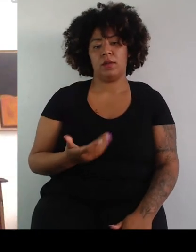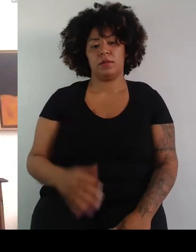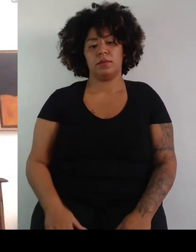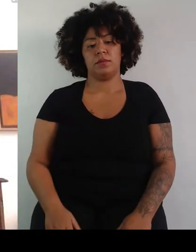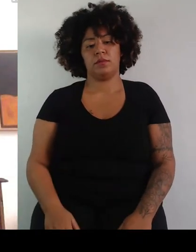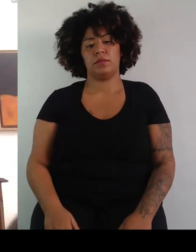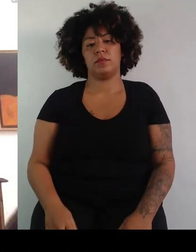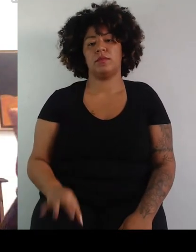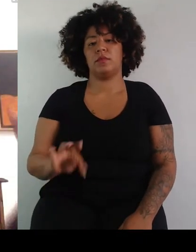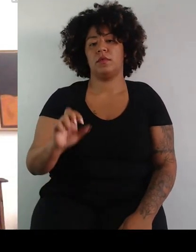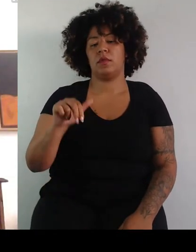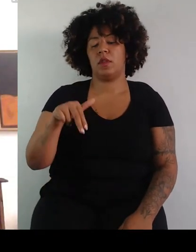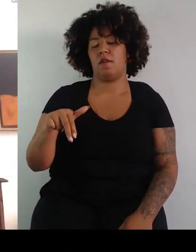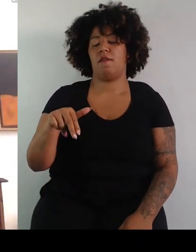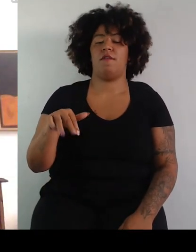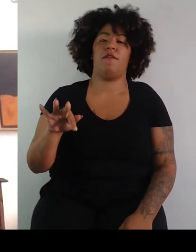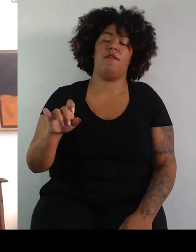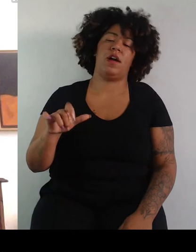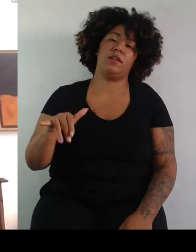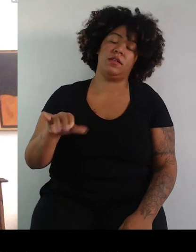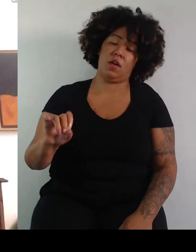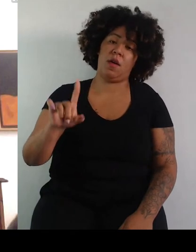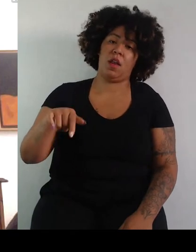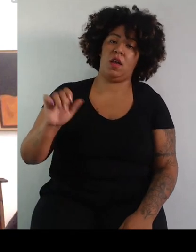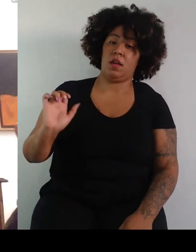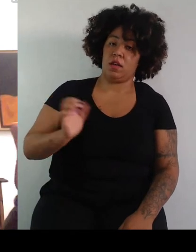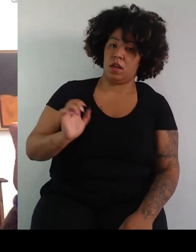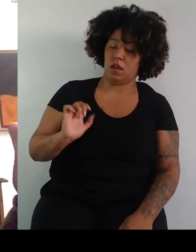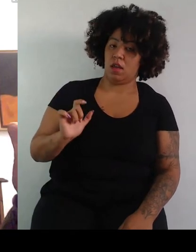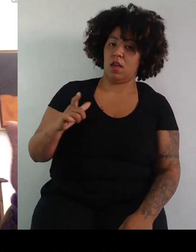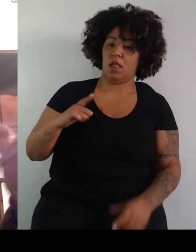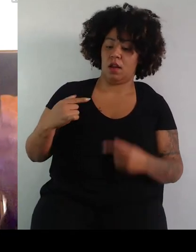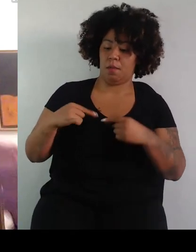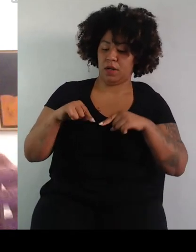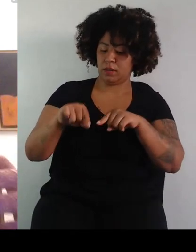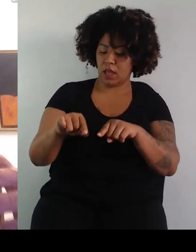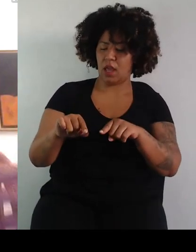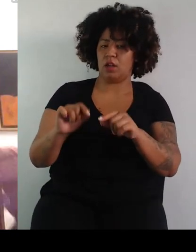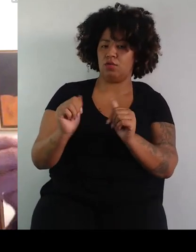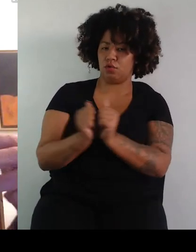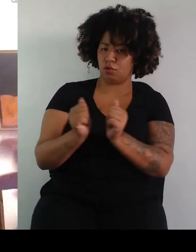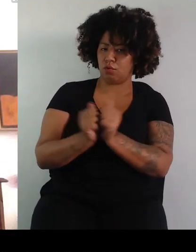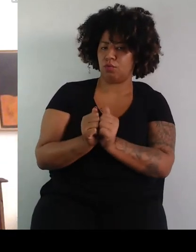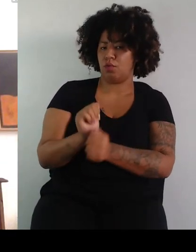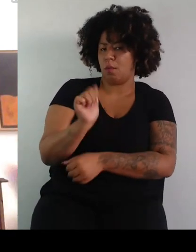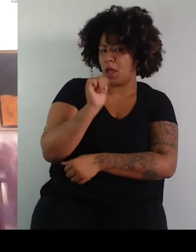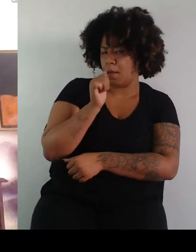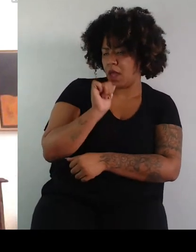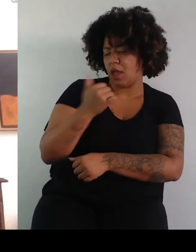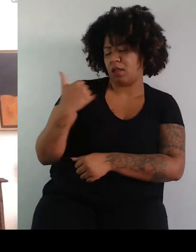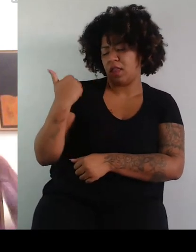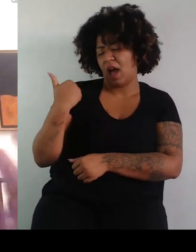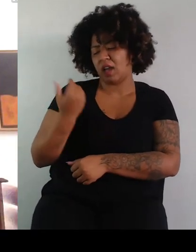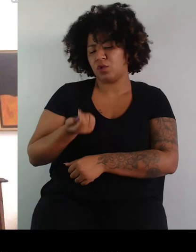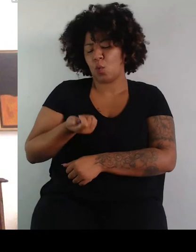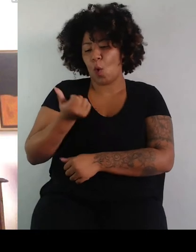era gay era um parceiro de bebida tinha mais ou menos a sua faixa etária